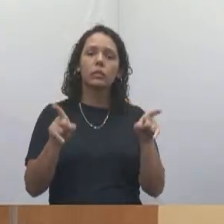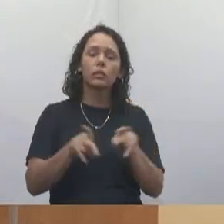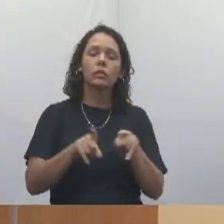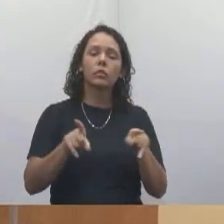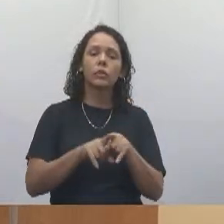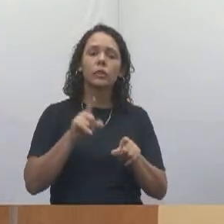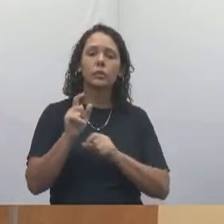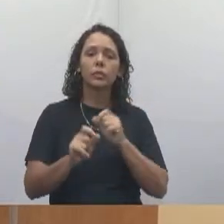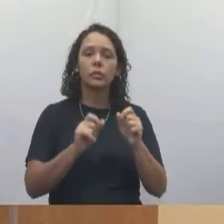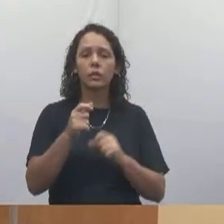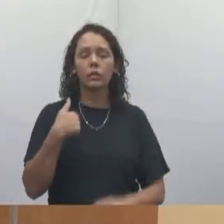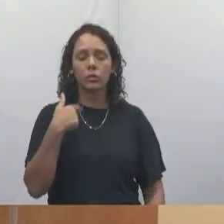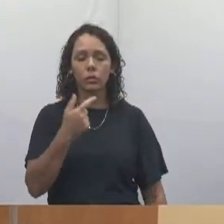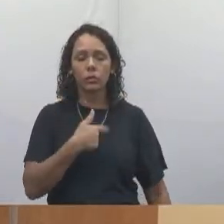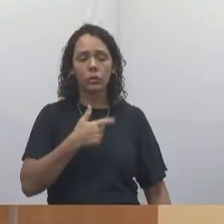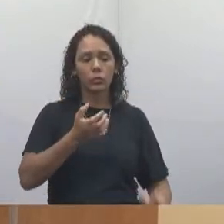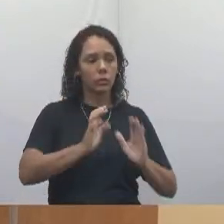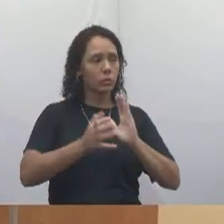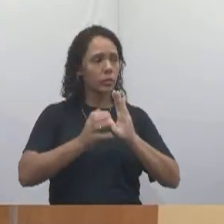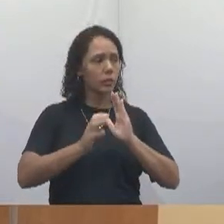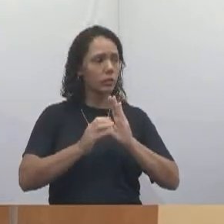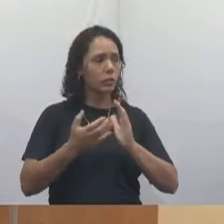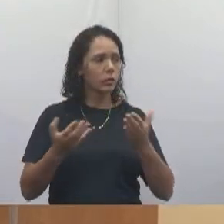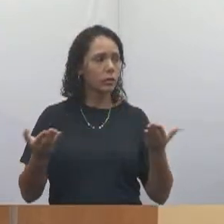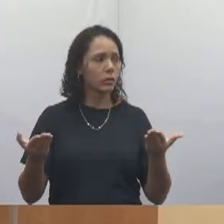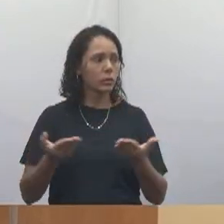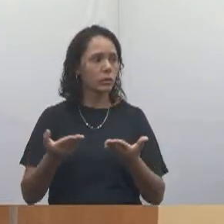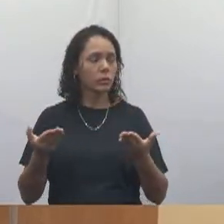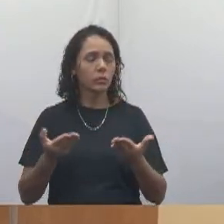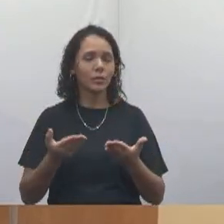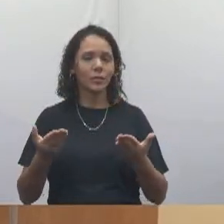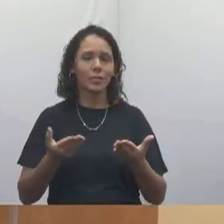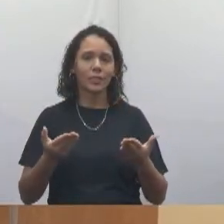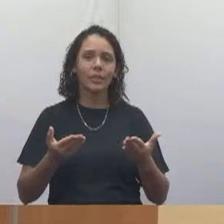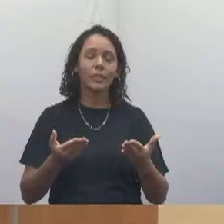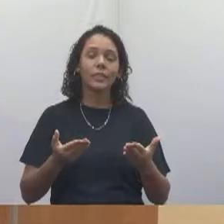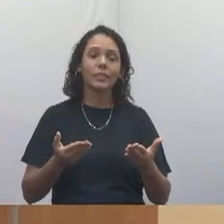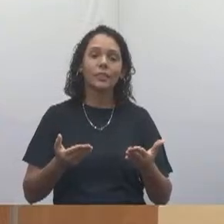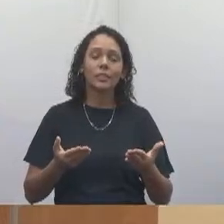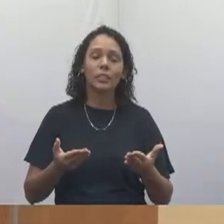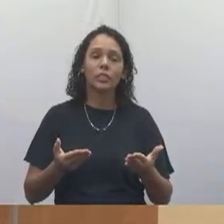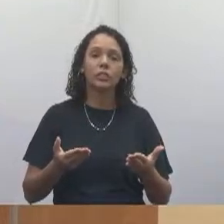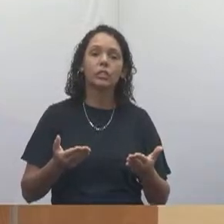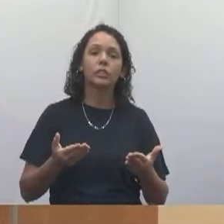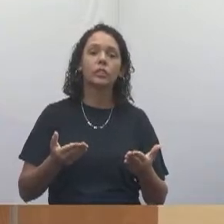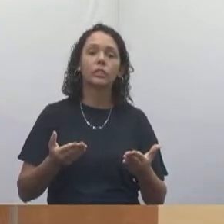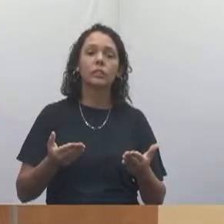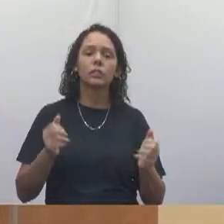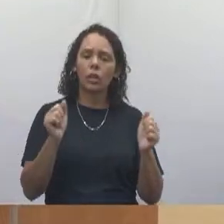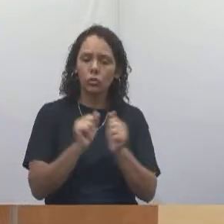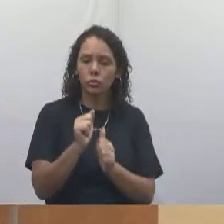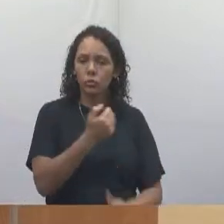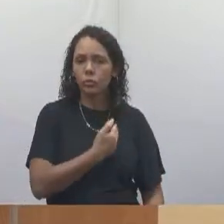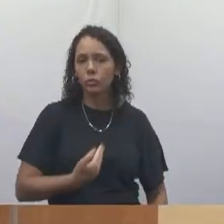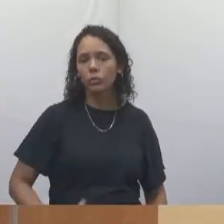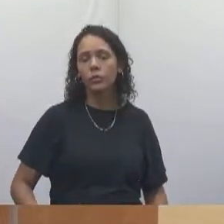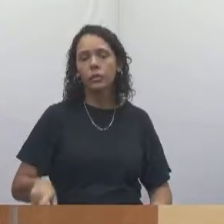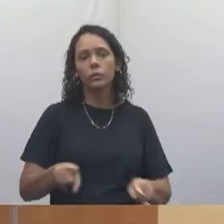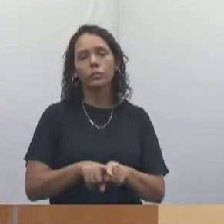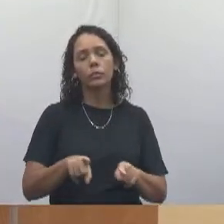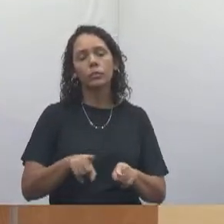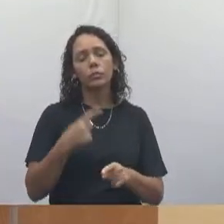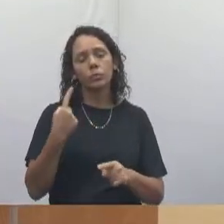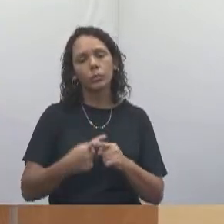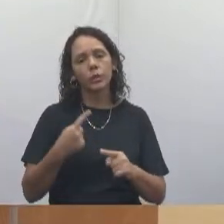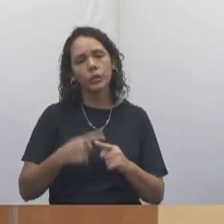né, o nosso partido hoje está nesse governo, porque a gente acreditou nesse governo, que junto a gente poderia